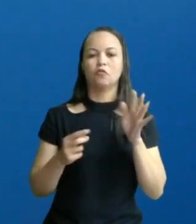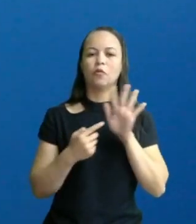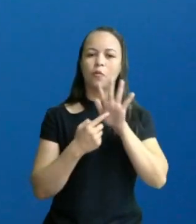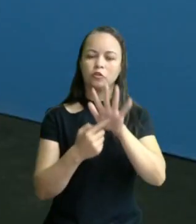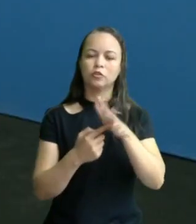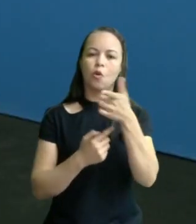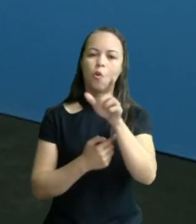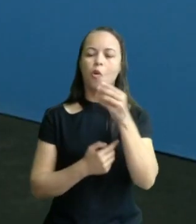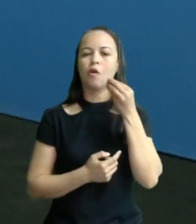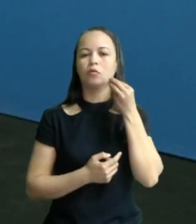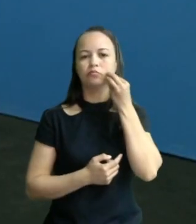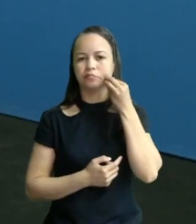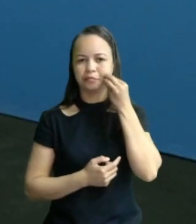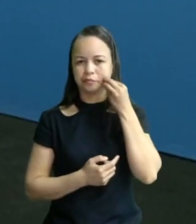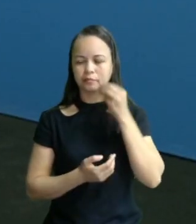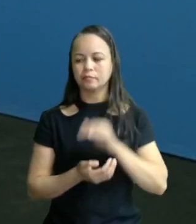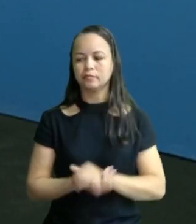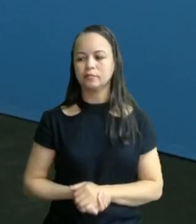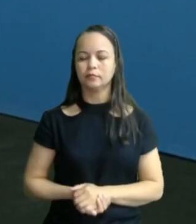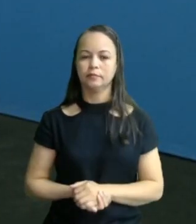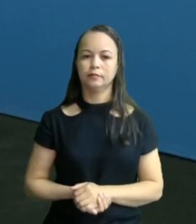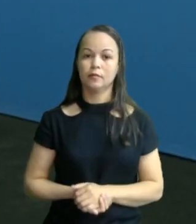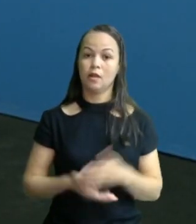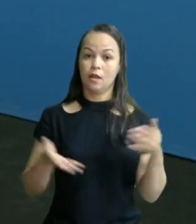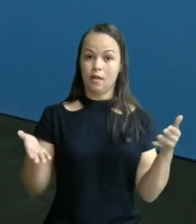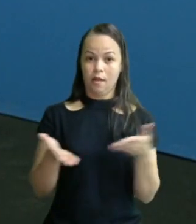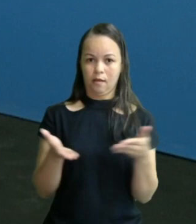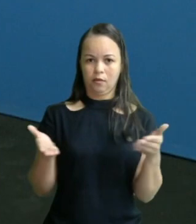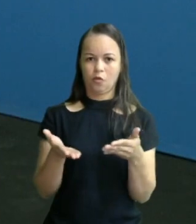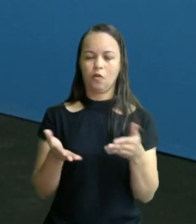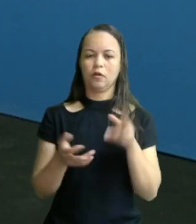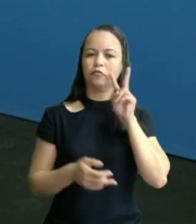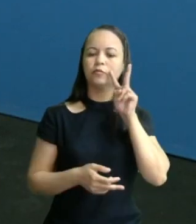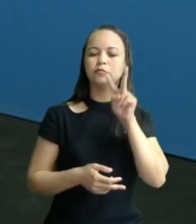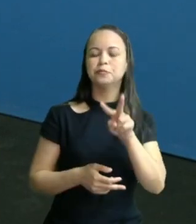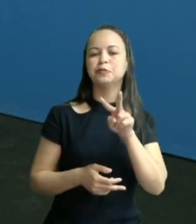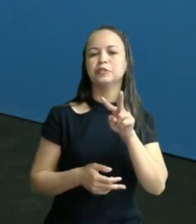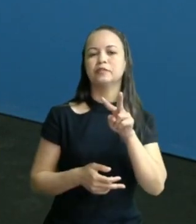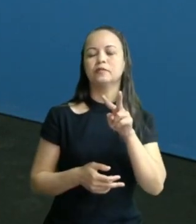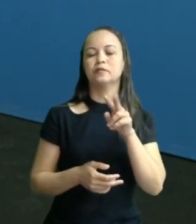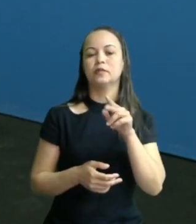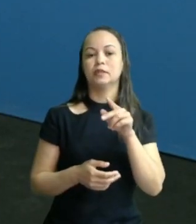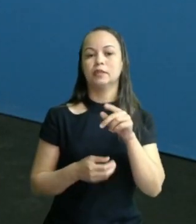cá. Ó, a gente agora vai ver, né,